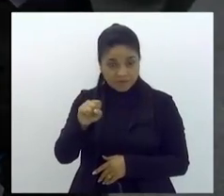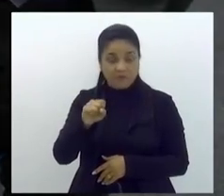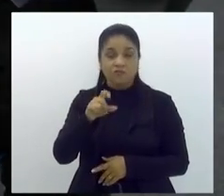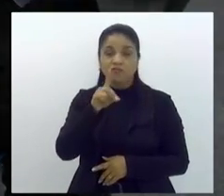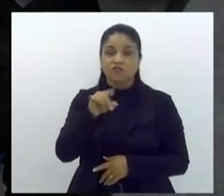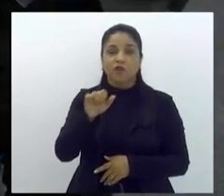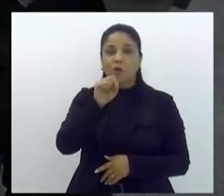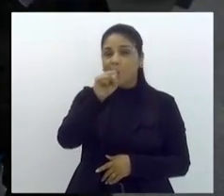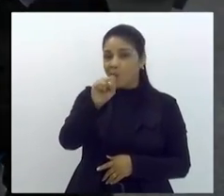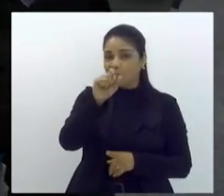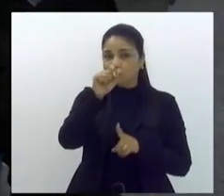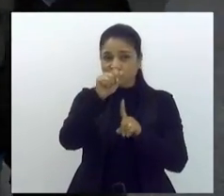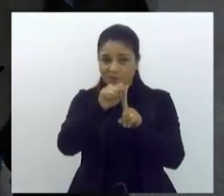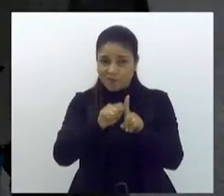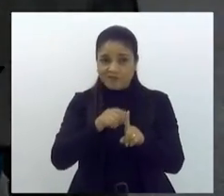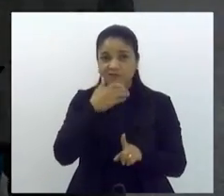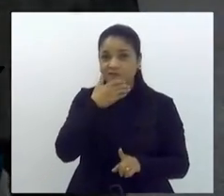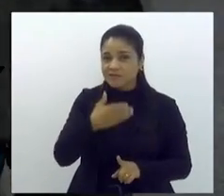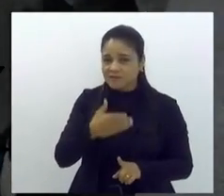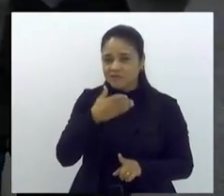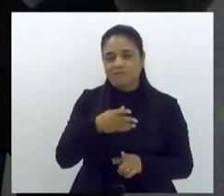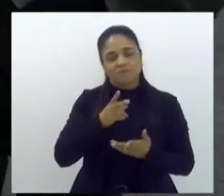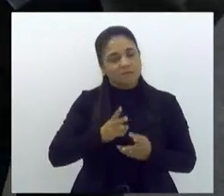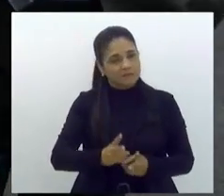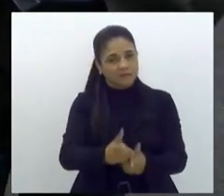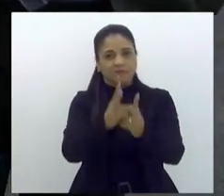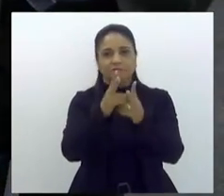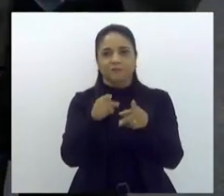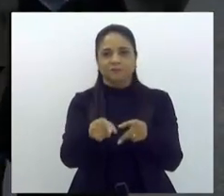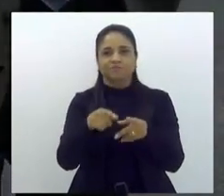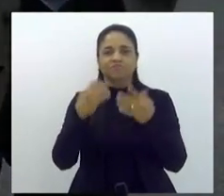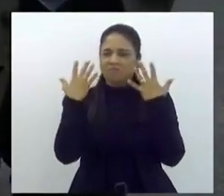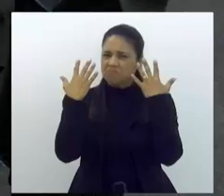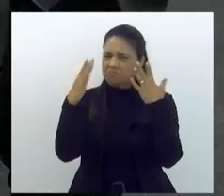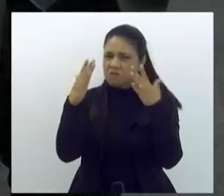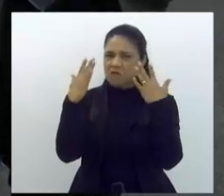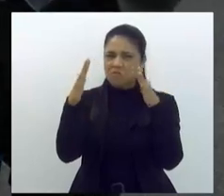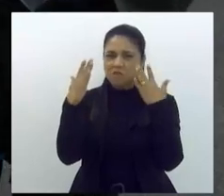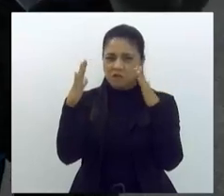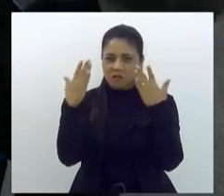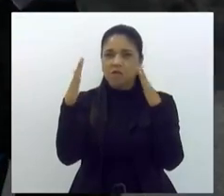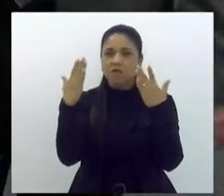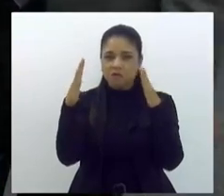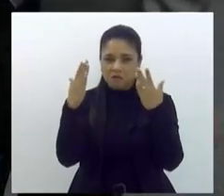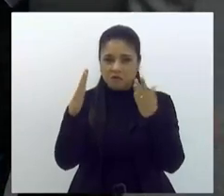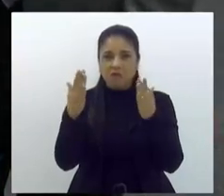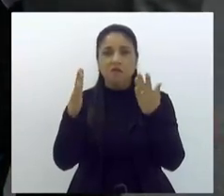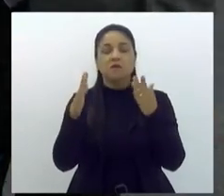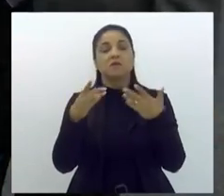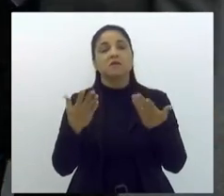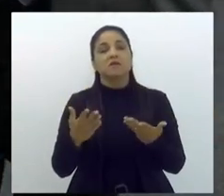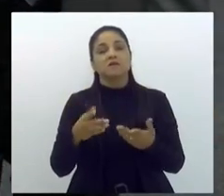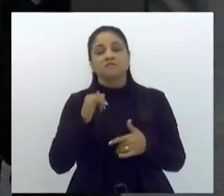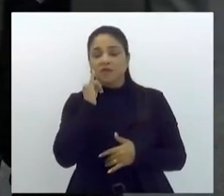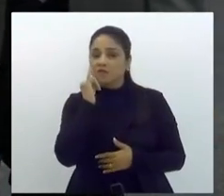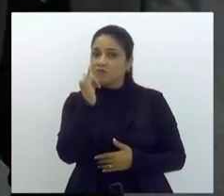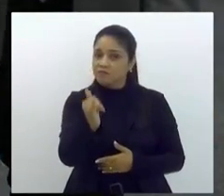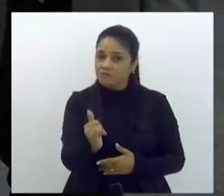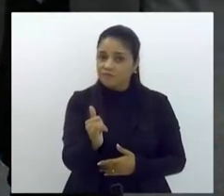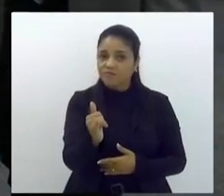Márcio Márcio Gualberto é um cara parabenizar o Senhor por essa iniciativa e dizer que